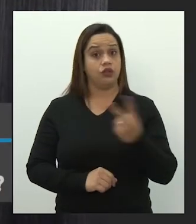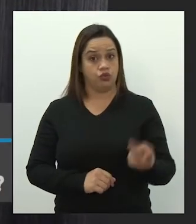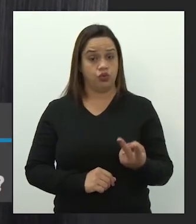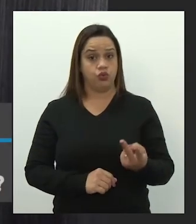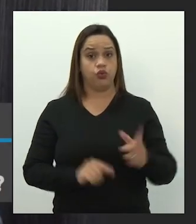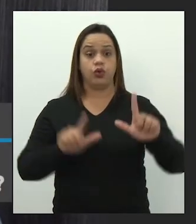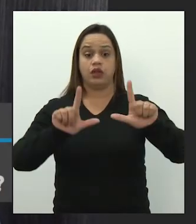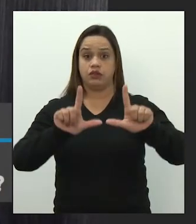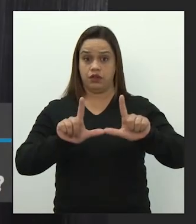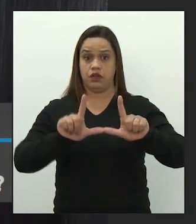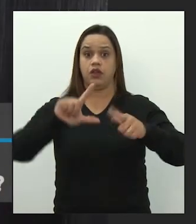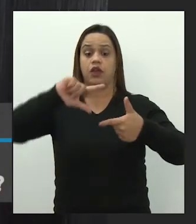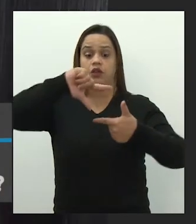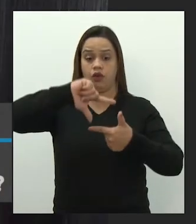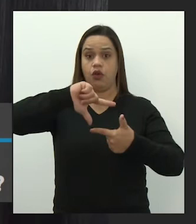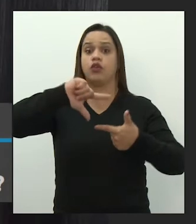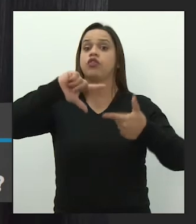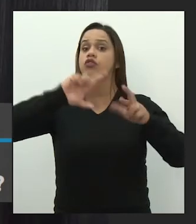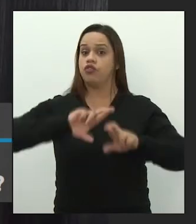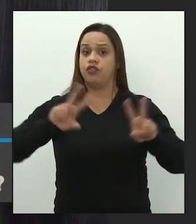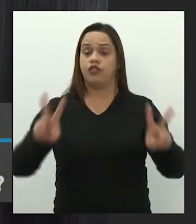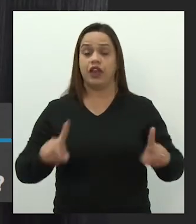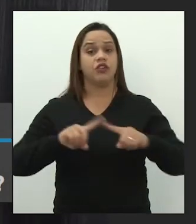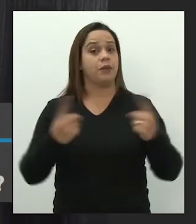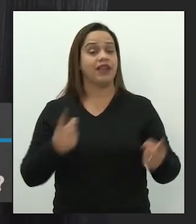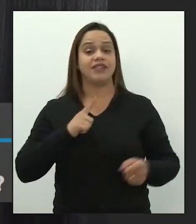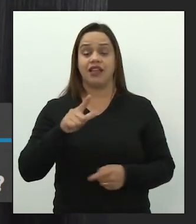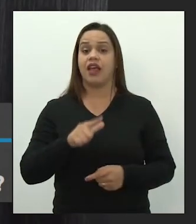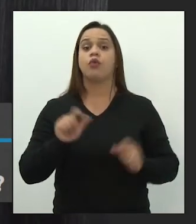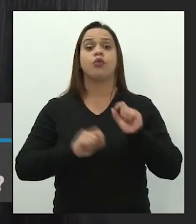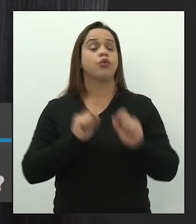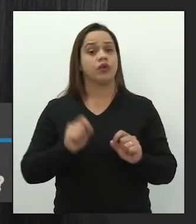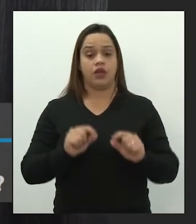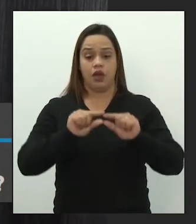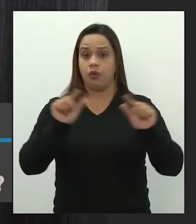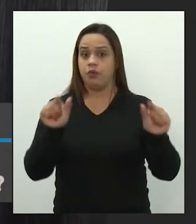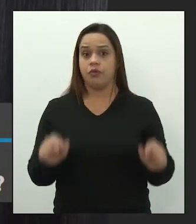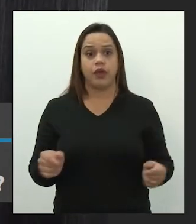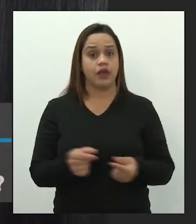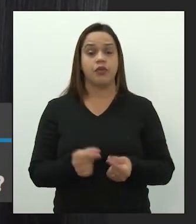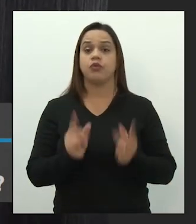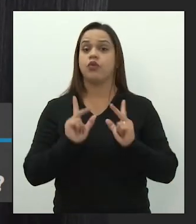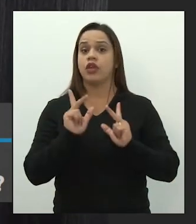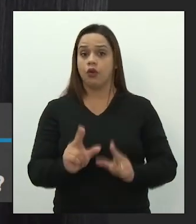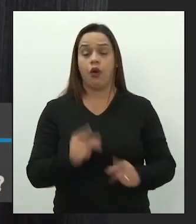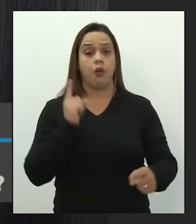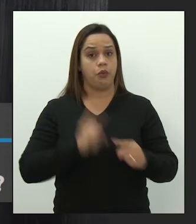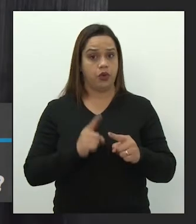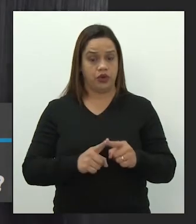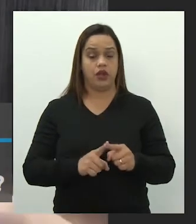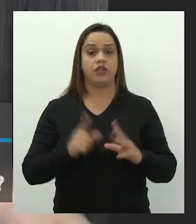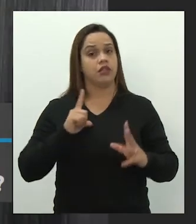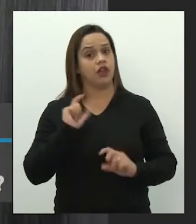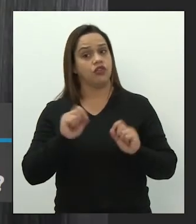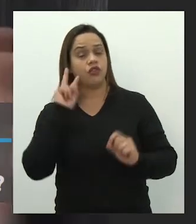elas sejam diferentes, elas possuem o mesmo perímetro. O contorno dos objetos, eles têm particularidades.